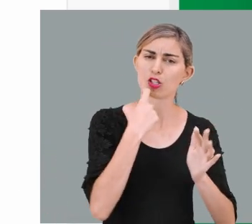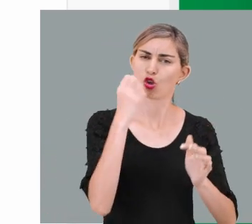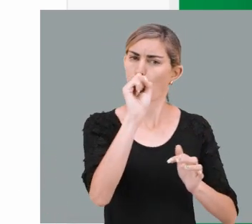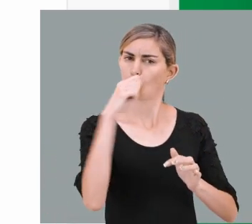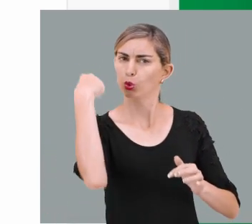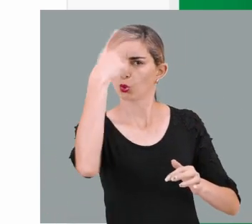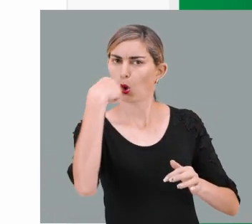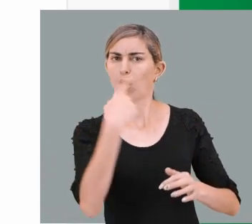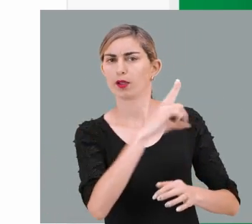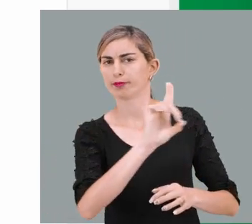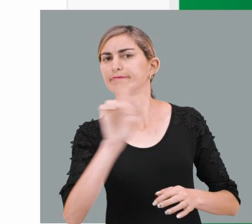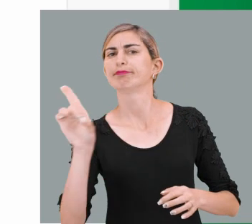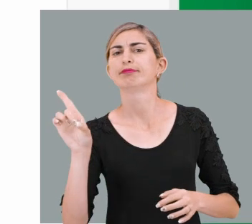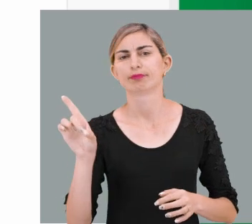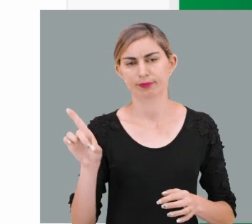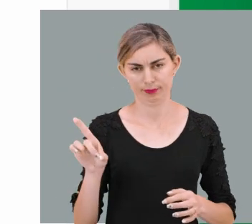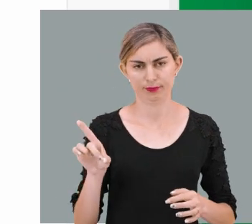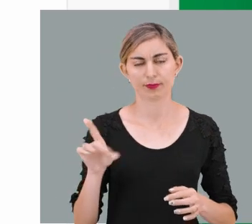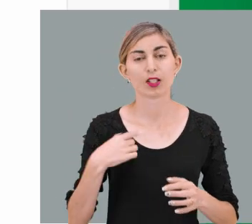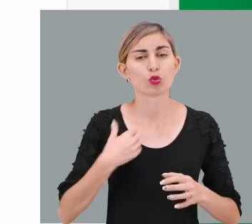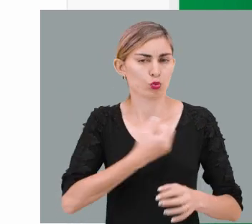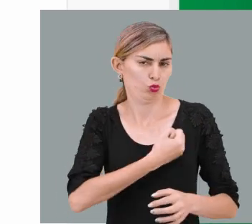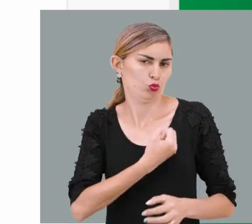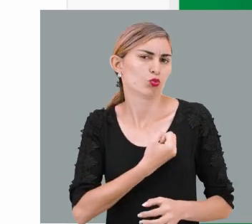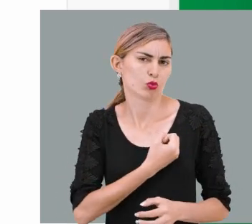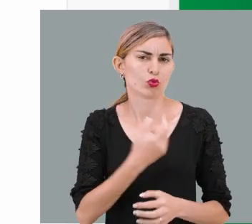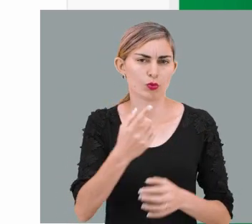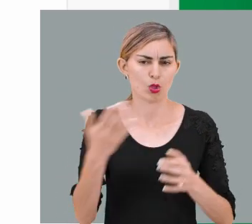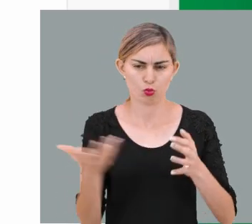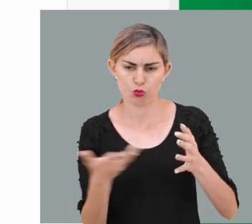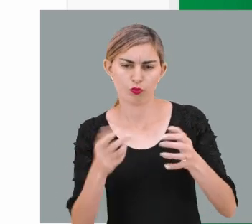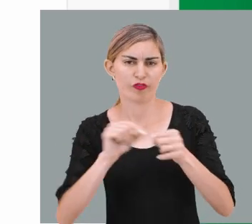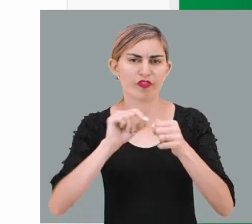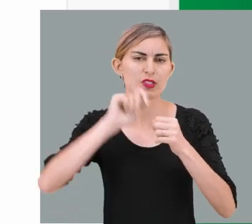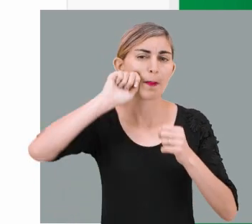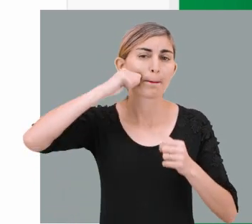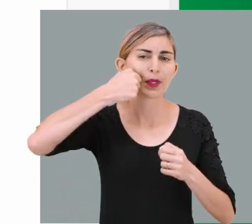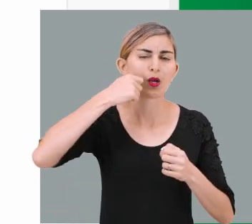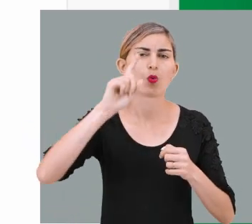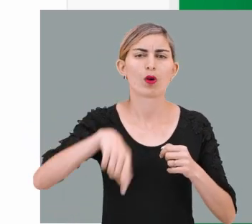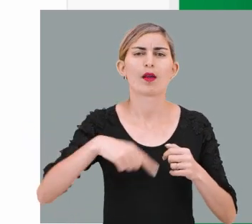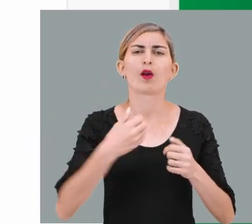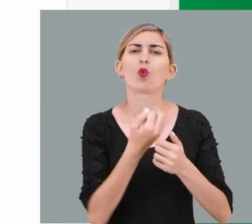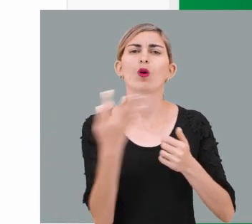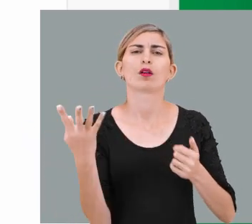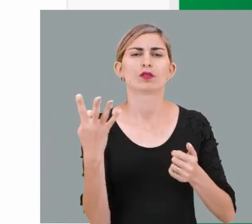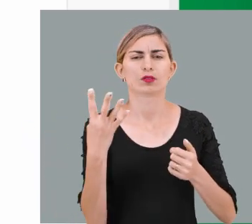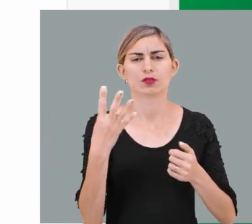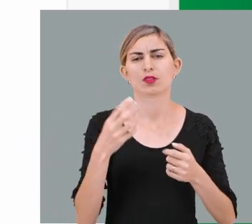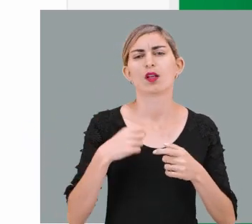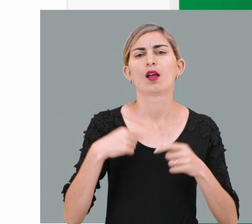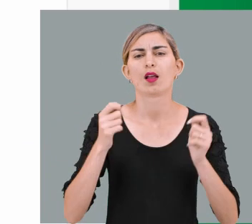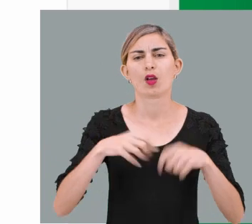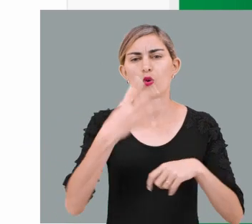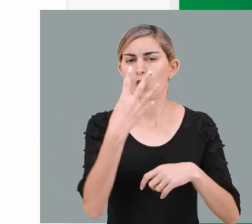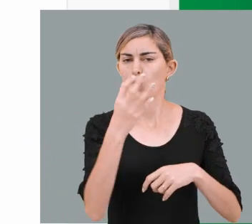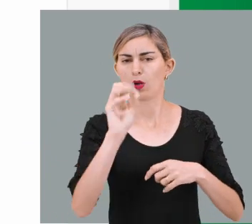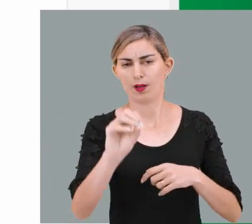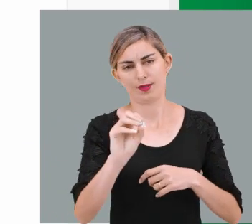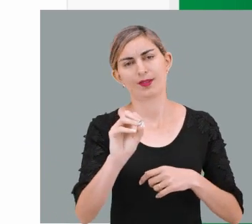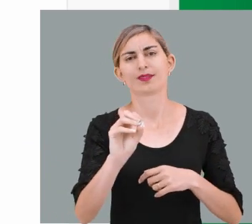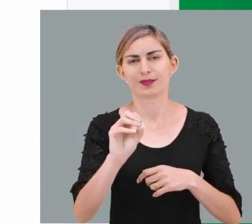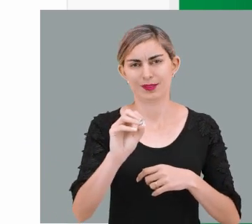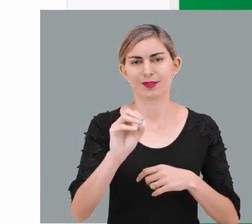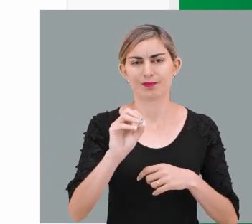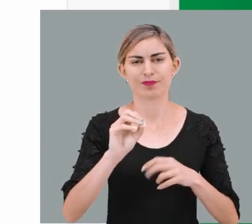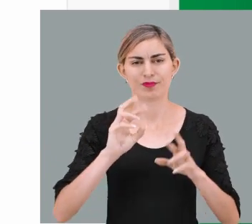sexta, 8 horas por dia. Então, o número de unidades produzidas por semana, 40 horas disponíveis, será de